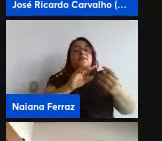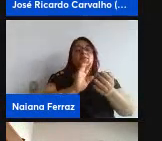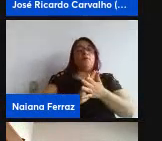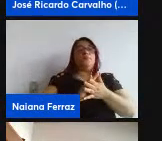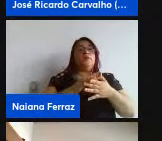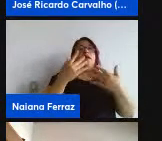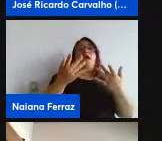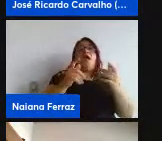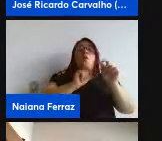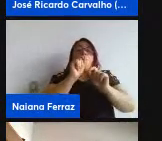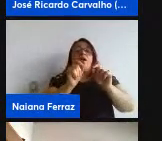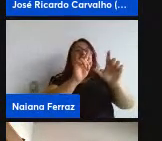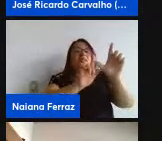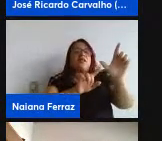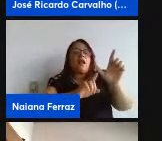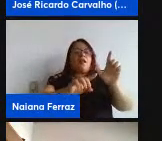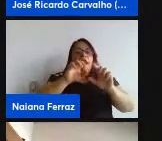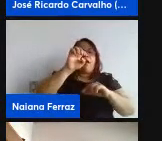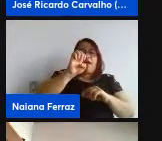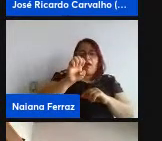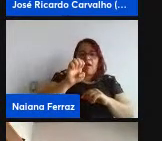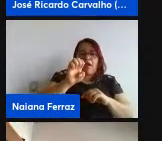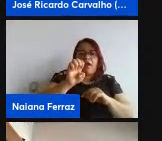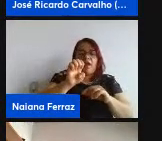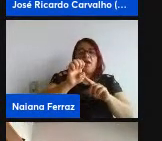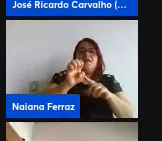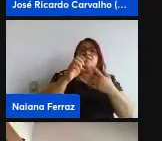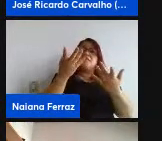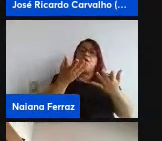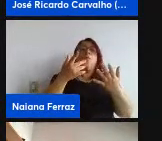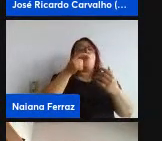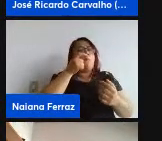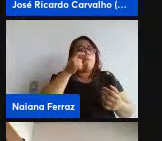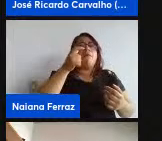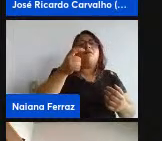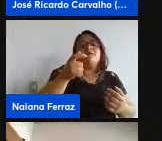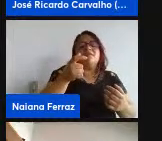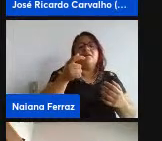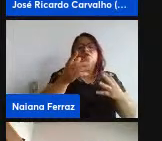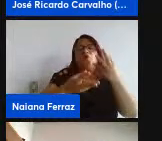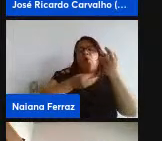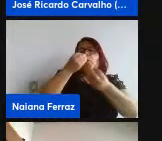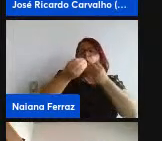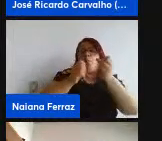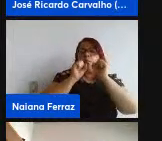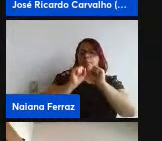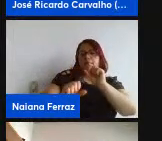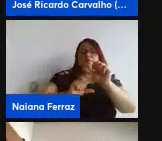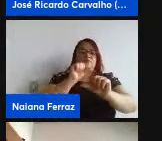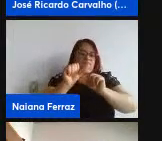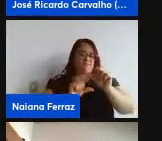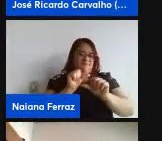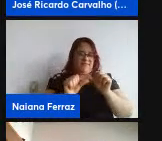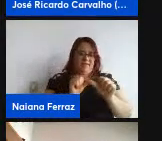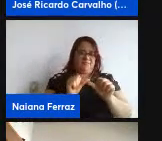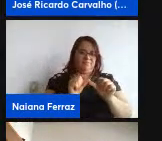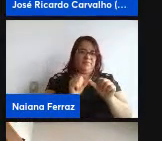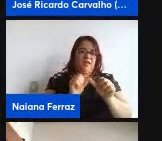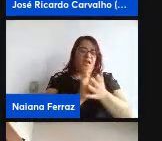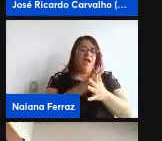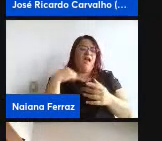estão interessantes na produção do texto, em que medida também a gente pode reformular. Mas não só... E quando a gente